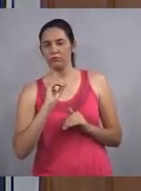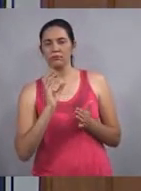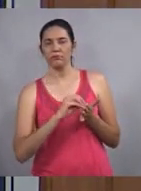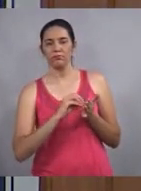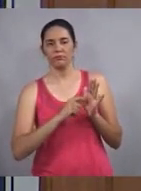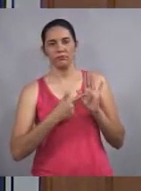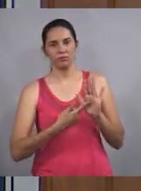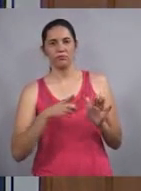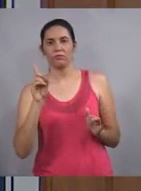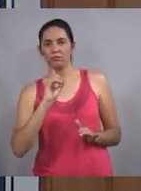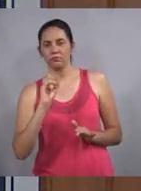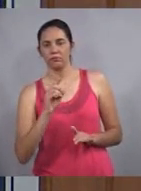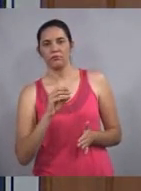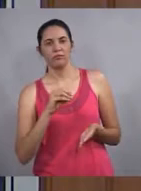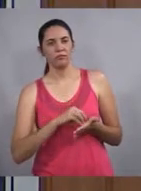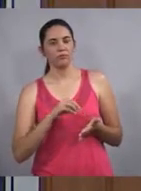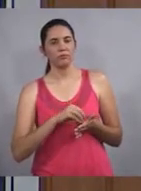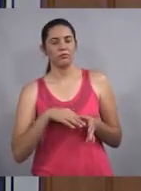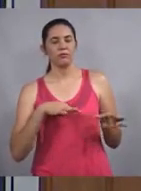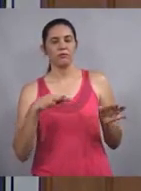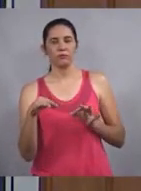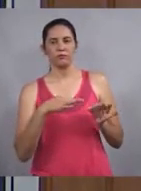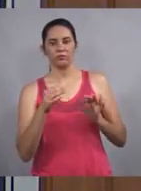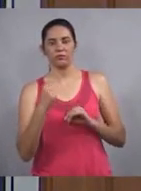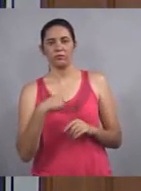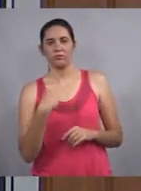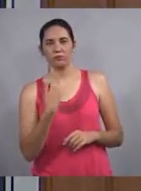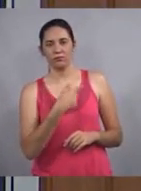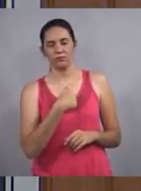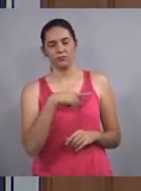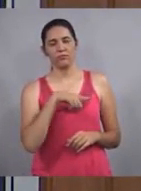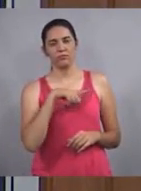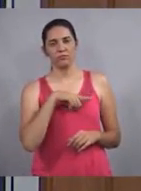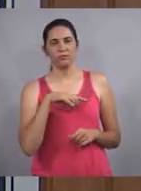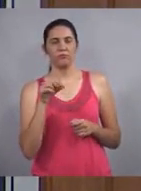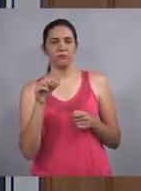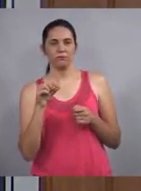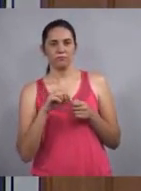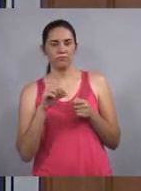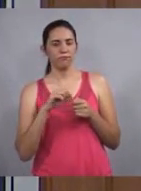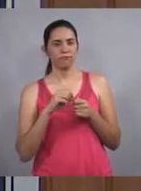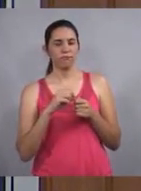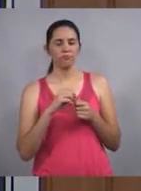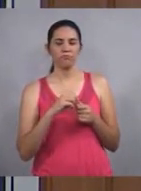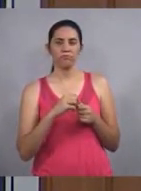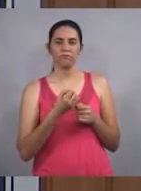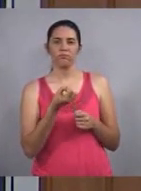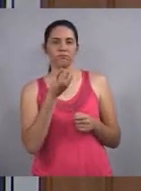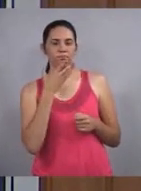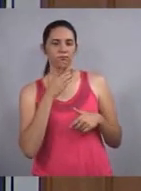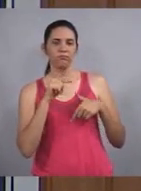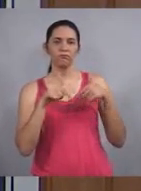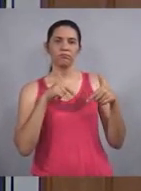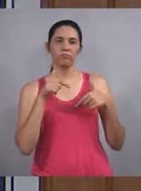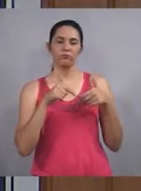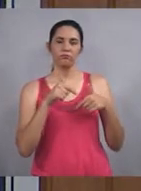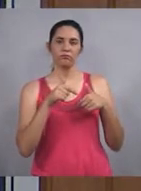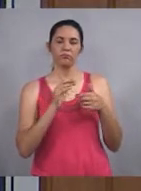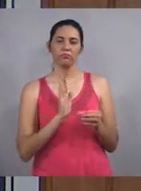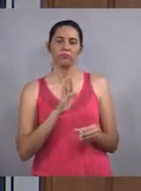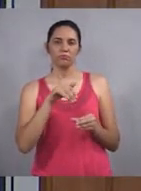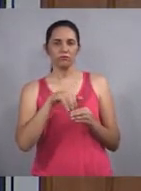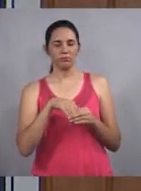de projeto. Então, nós temos, essa casa tem feito aí um brilhante trabalho, votando